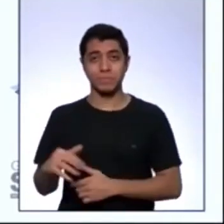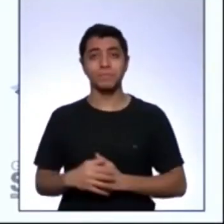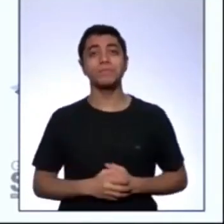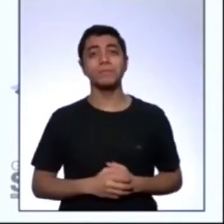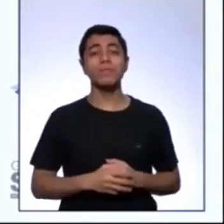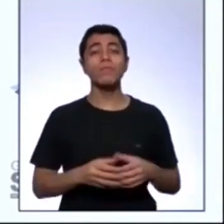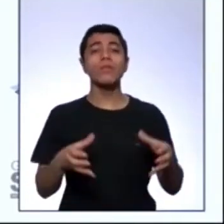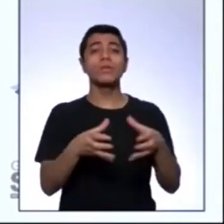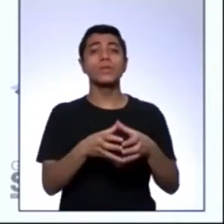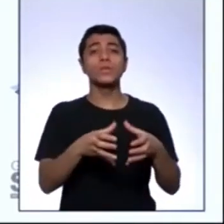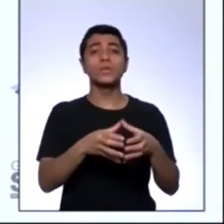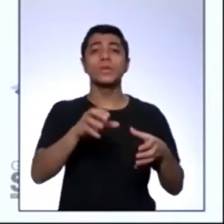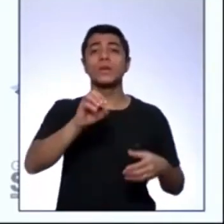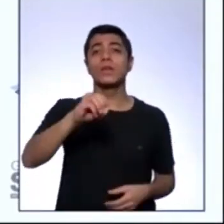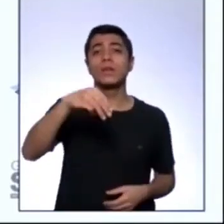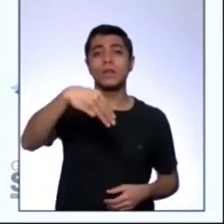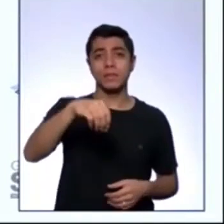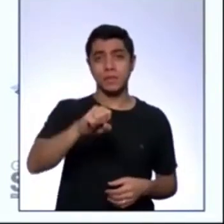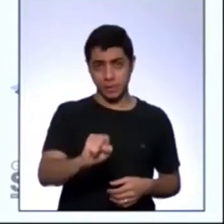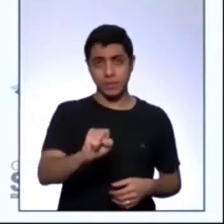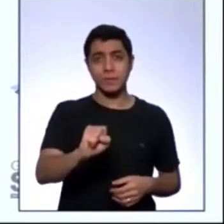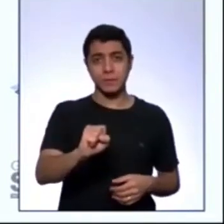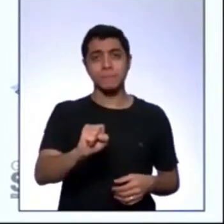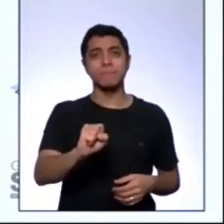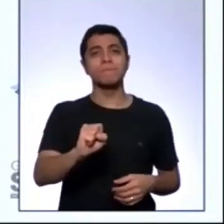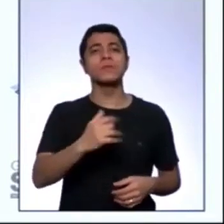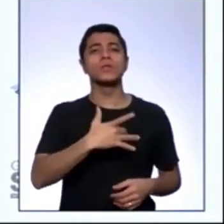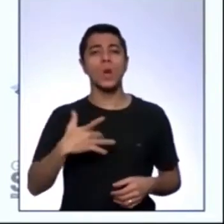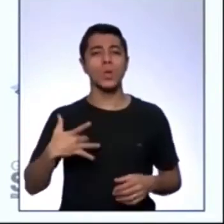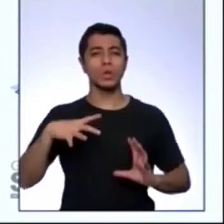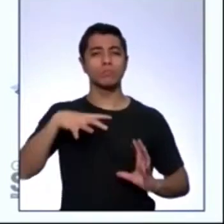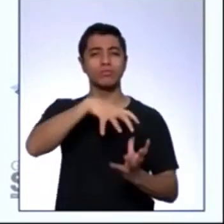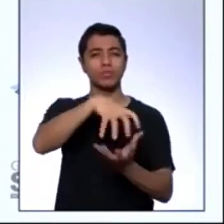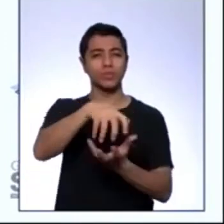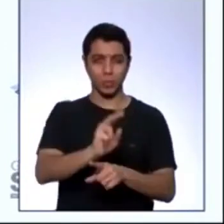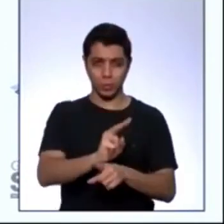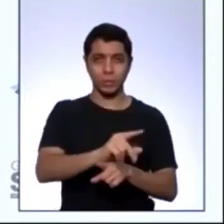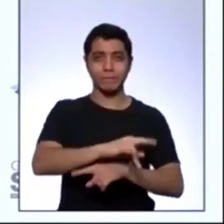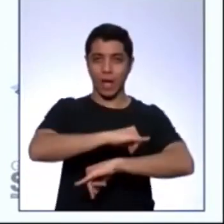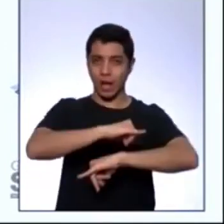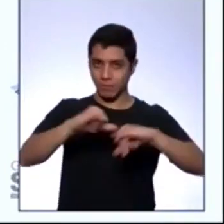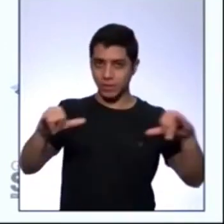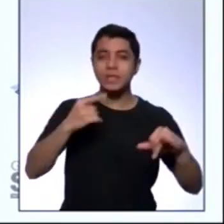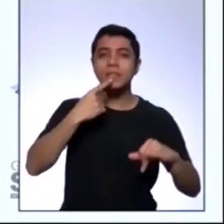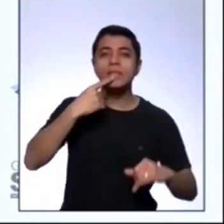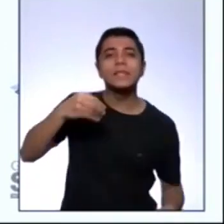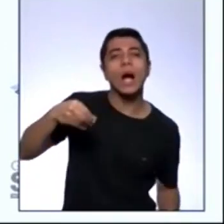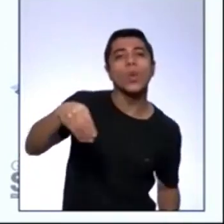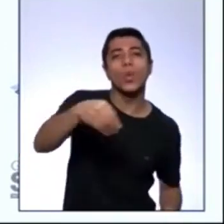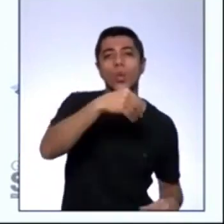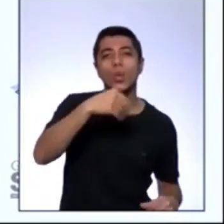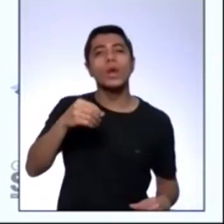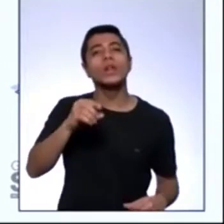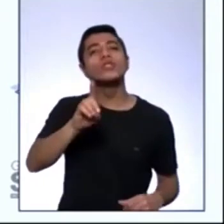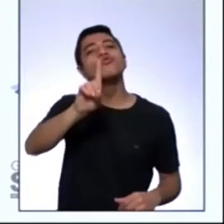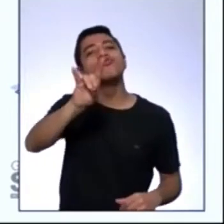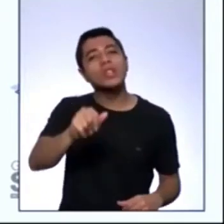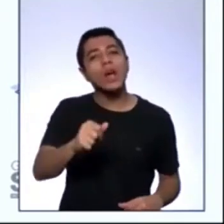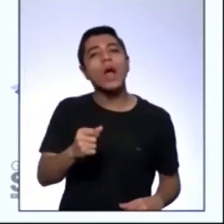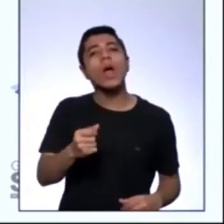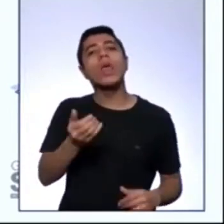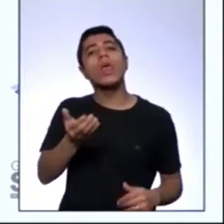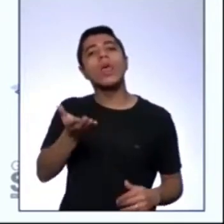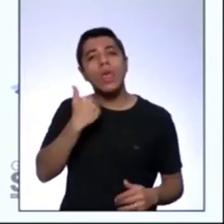OMS recomenda que o consumo de ar de sol não exceda 5 gramas não